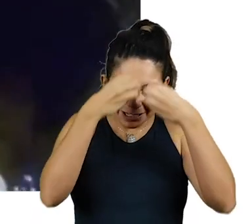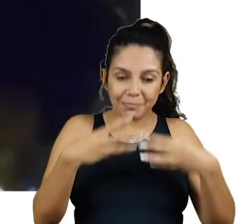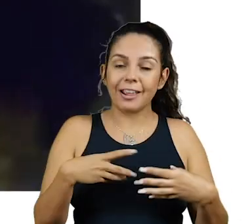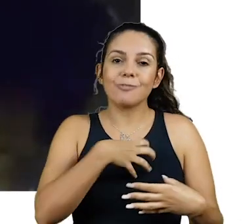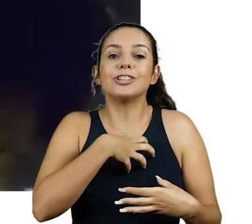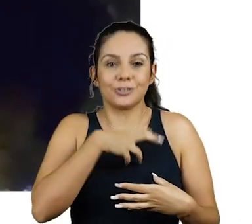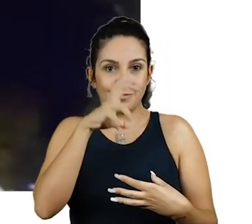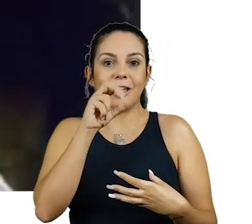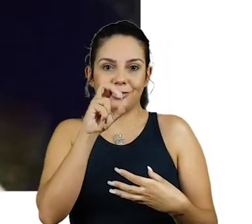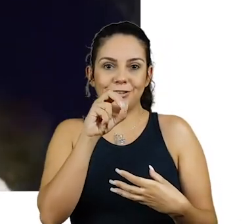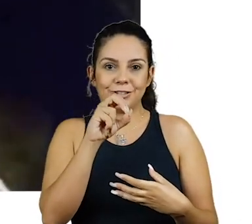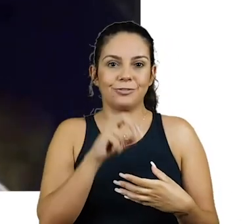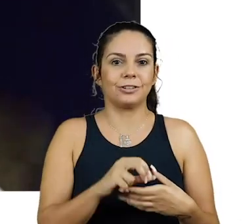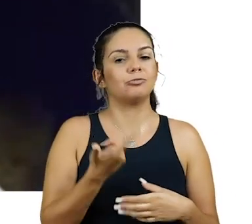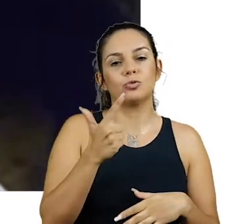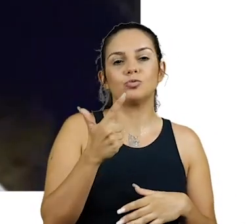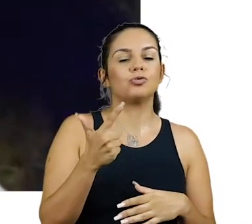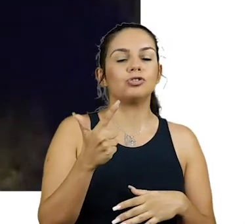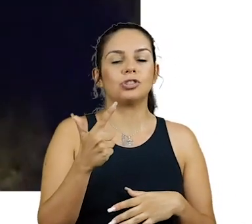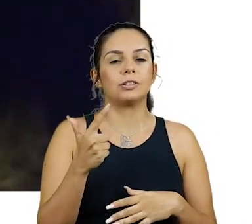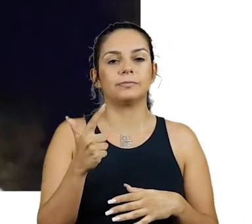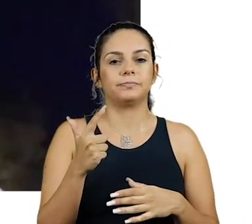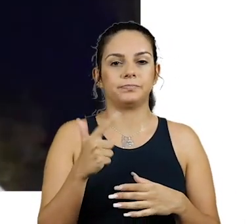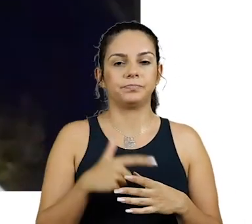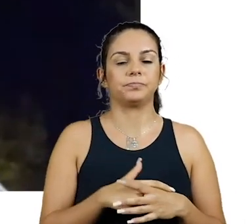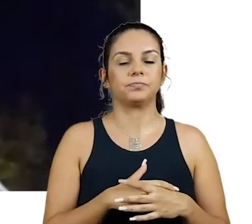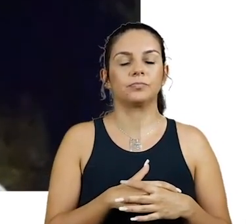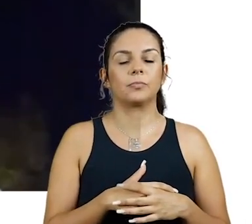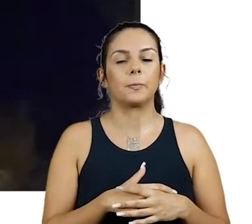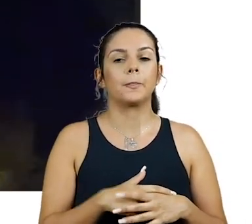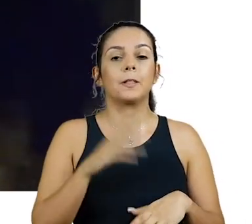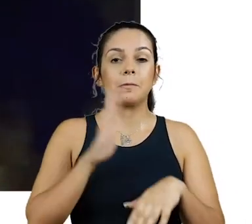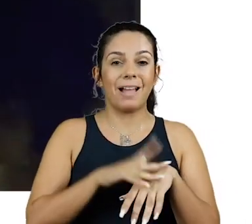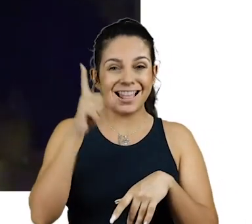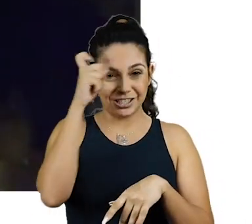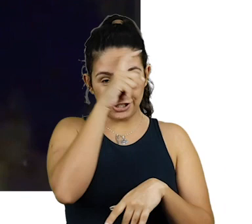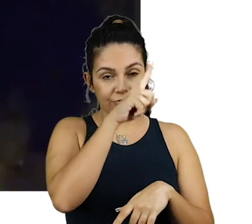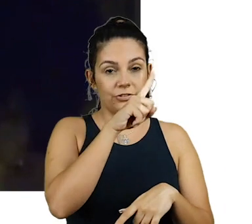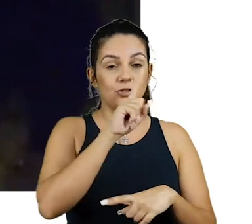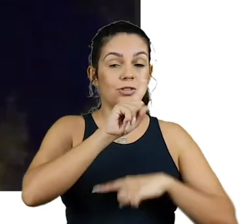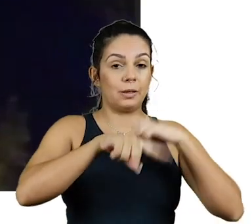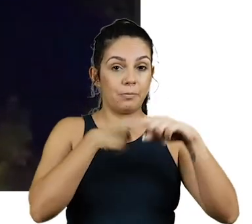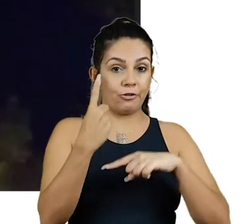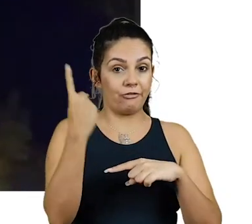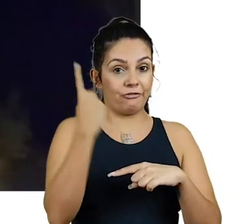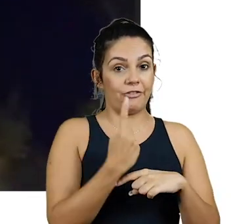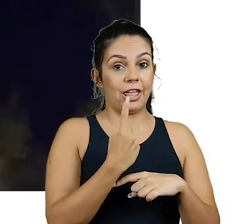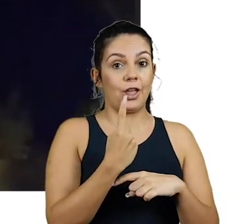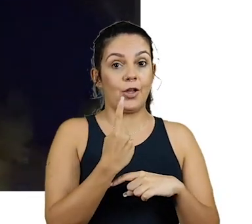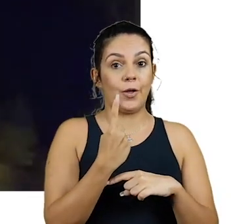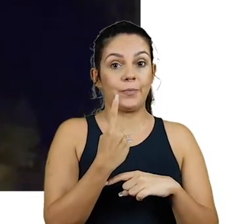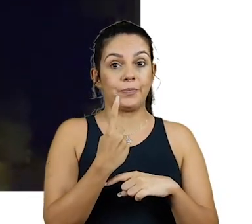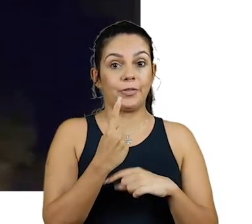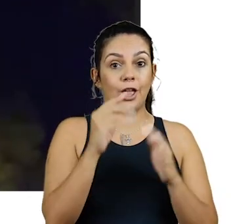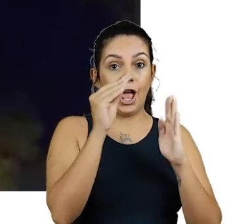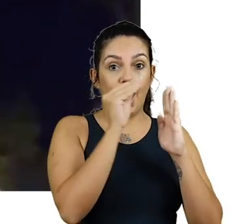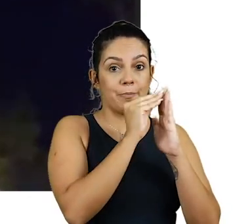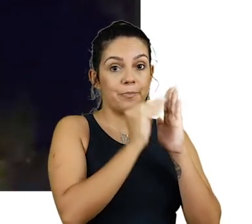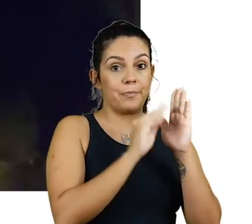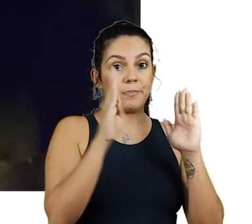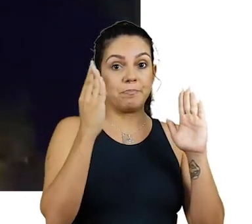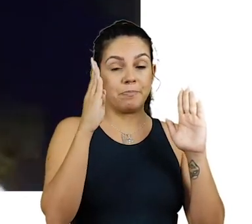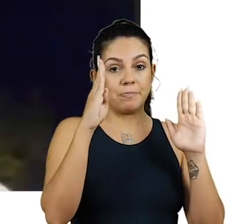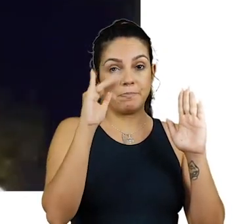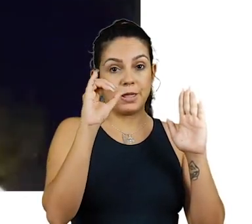um ensaio, não tinha uma ambição maior. Eu acho que o grande desafio mesmo veio com a biografia da Elza